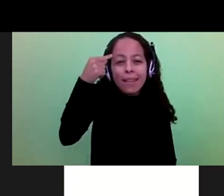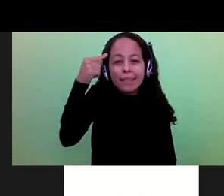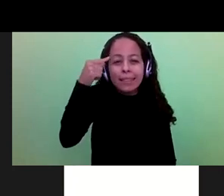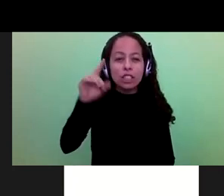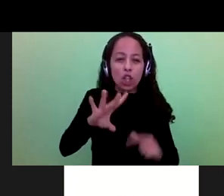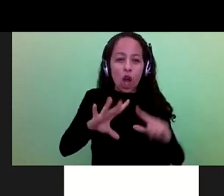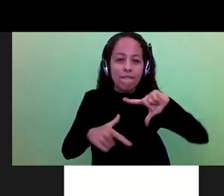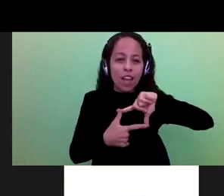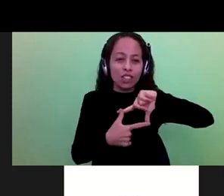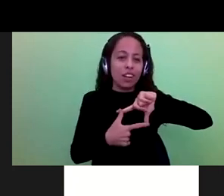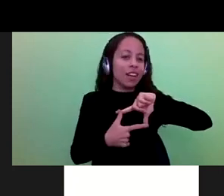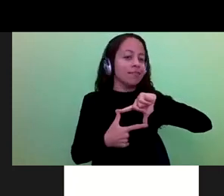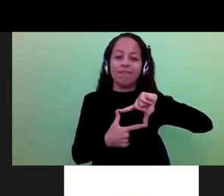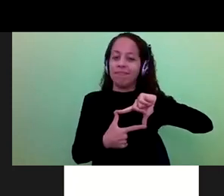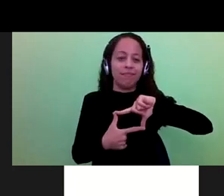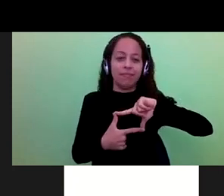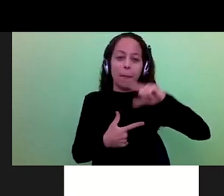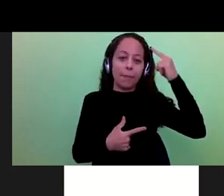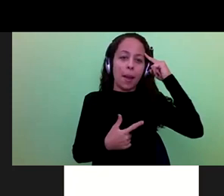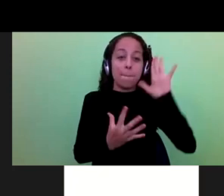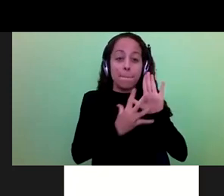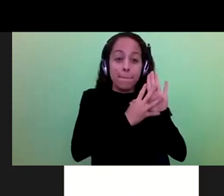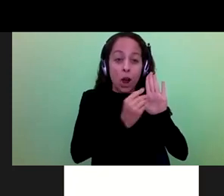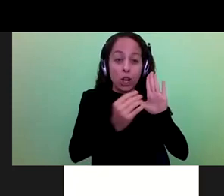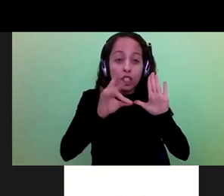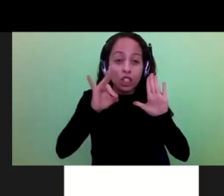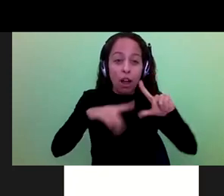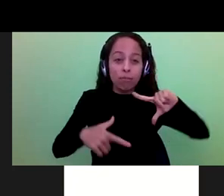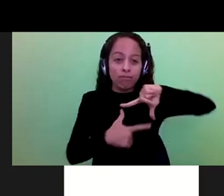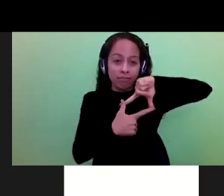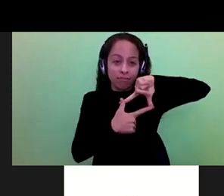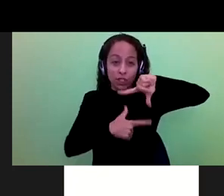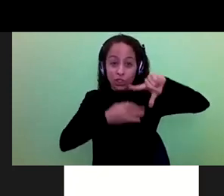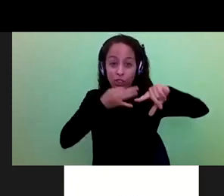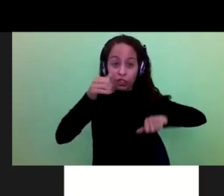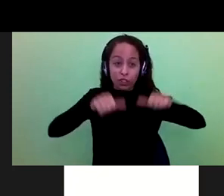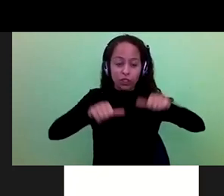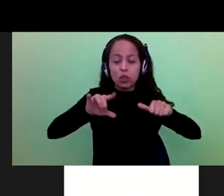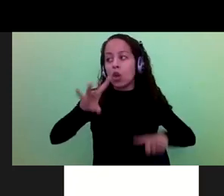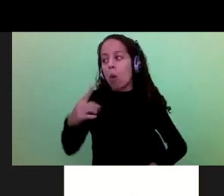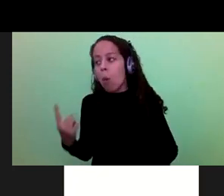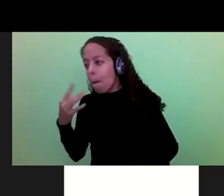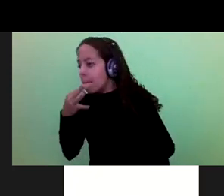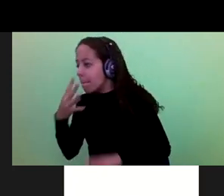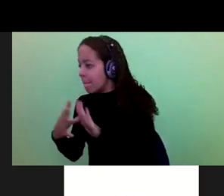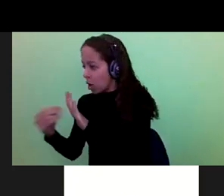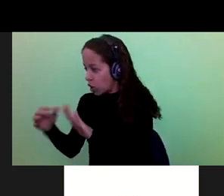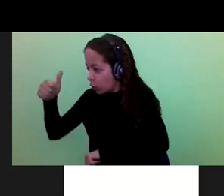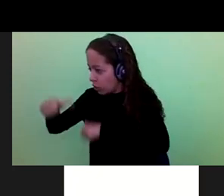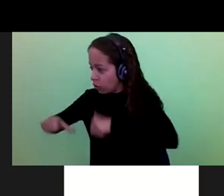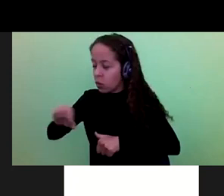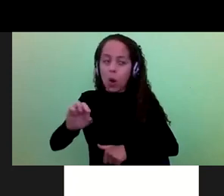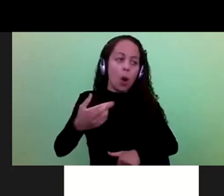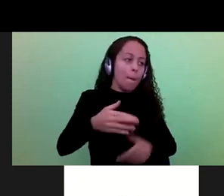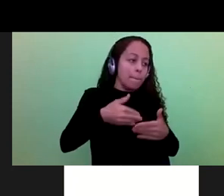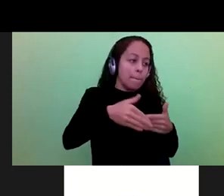estanque, um modelo apenas crítico ou um modelo apenas pós-crítico, mas eu